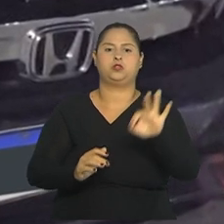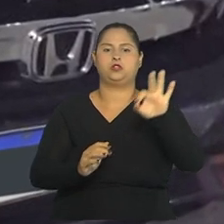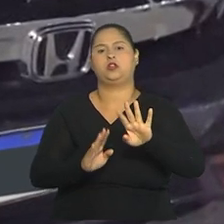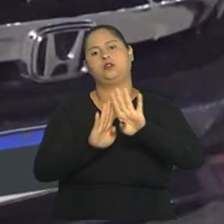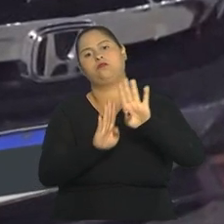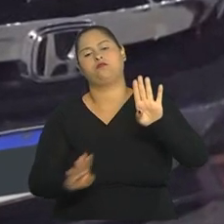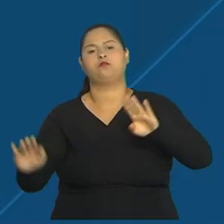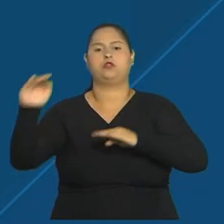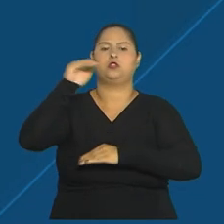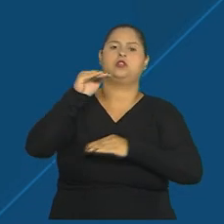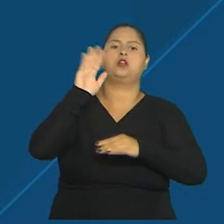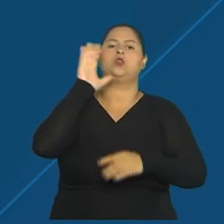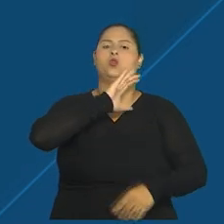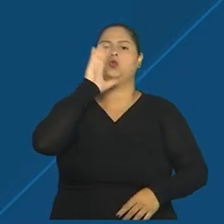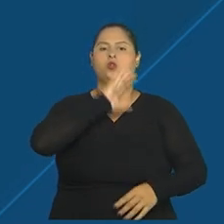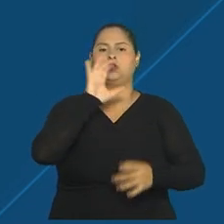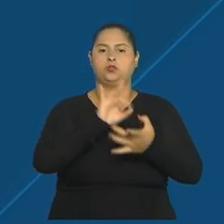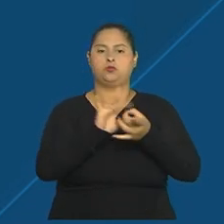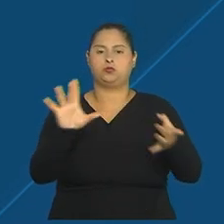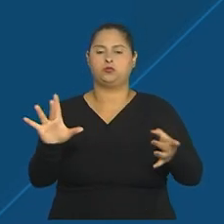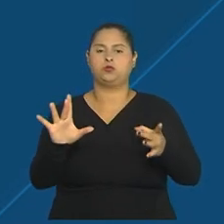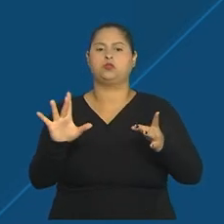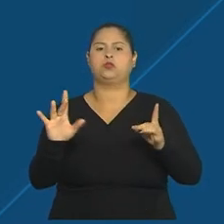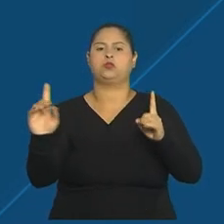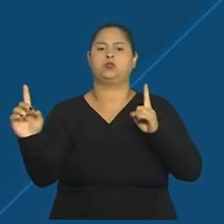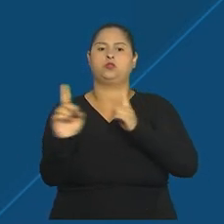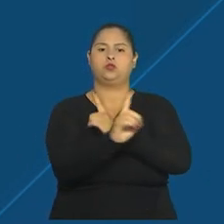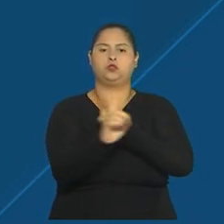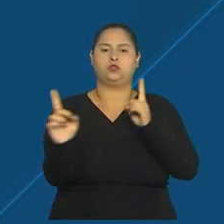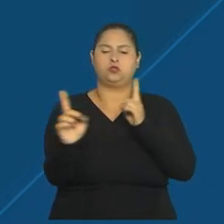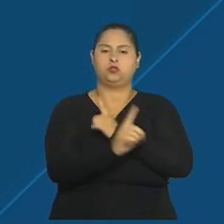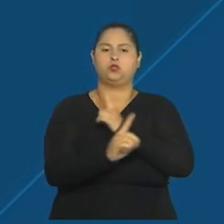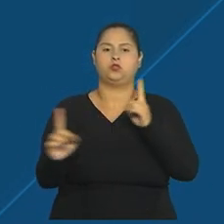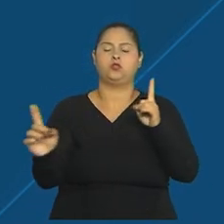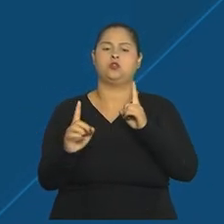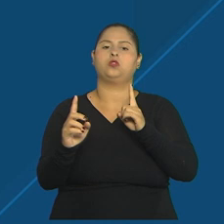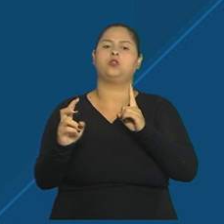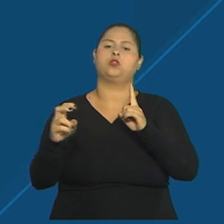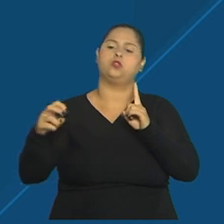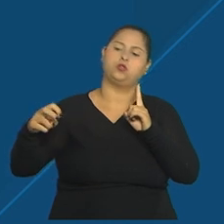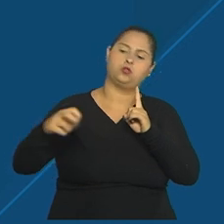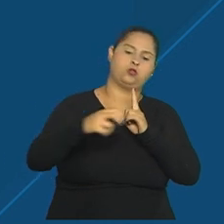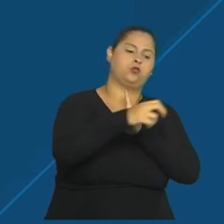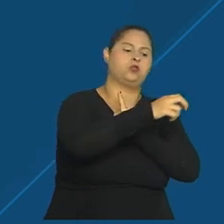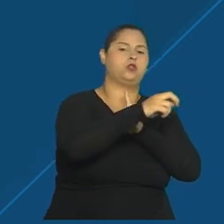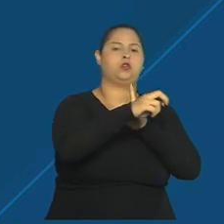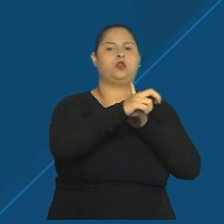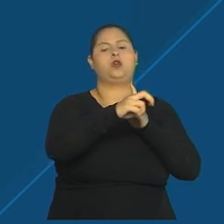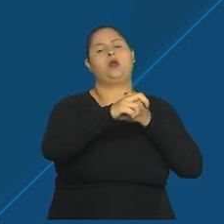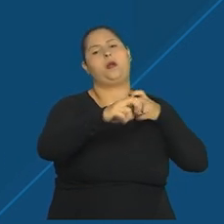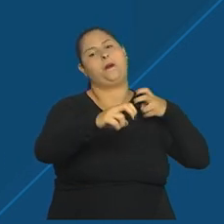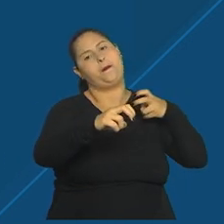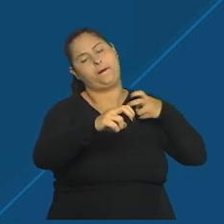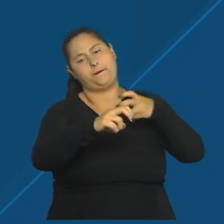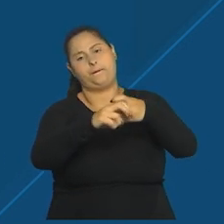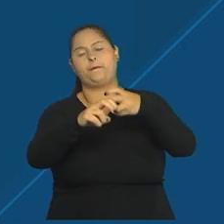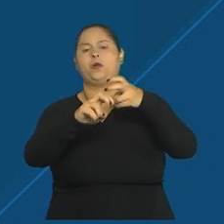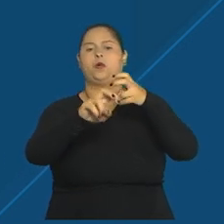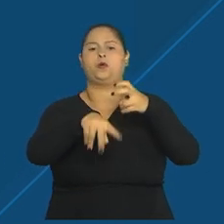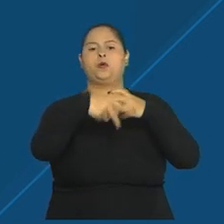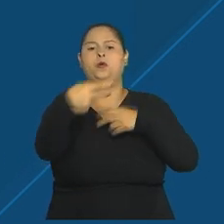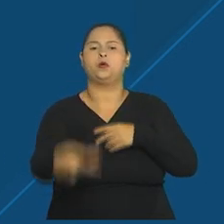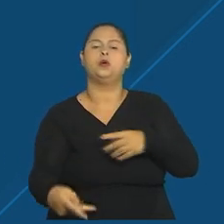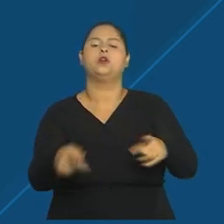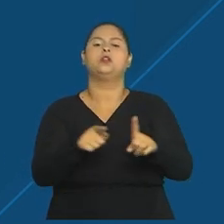permitida já o ciclista cruzava as faixas de rolamento da Via quando foi atingido E ai vai chegar são